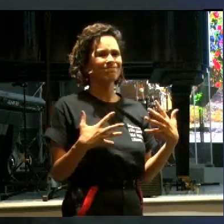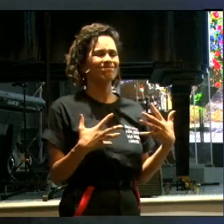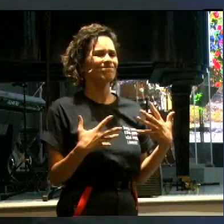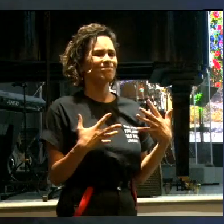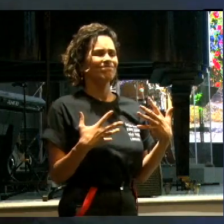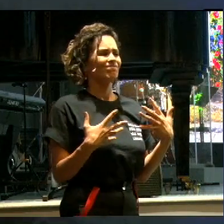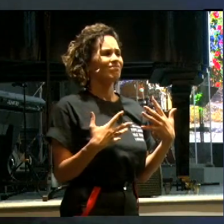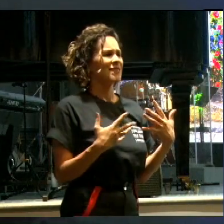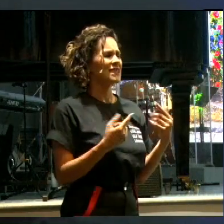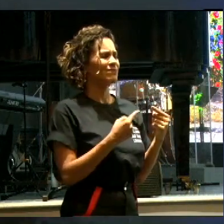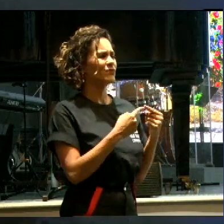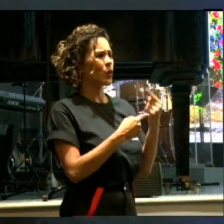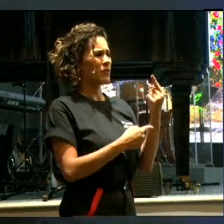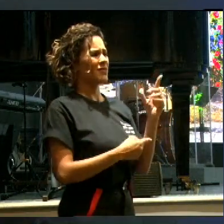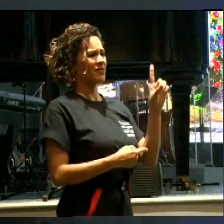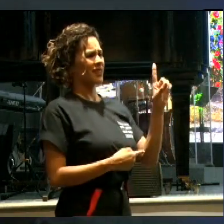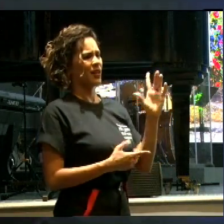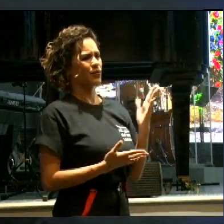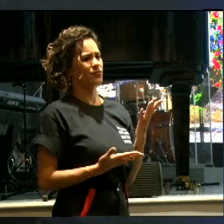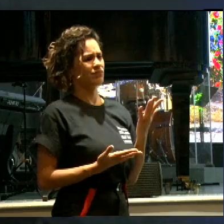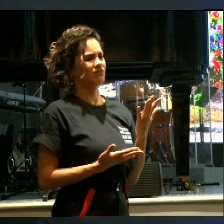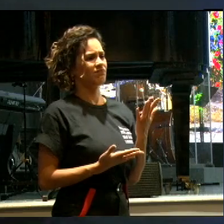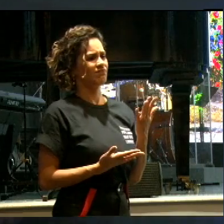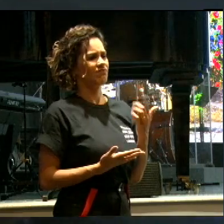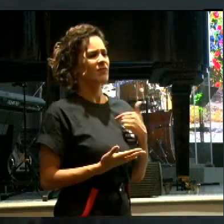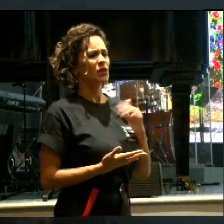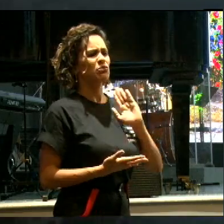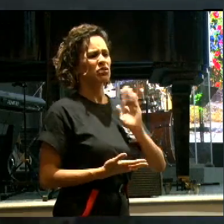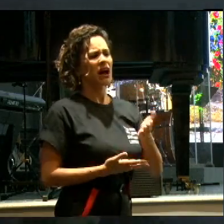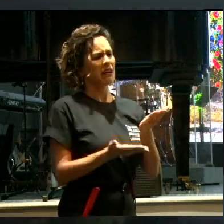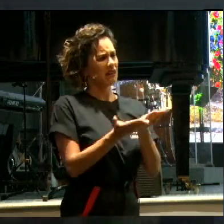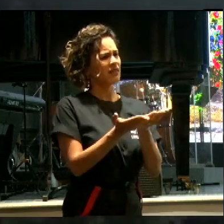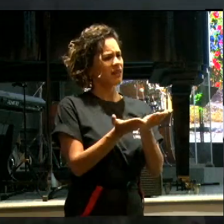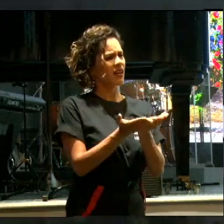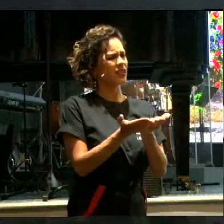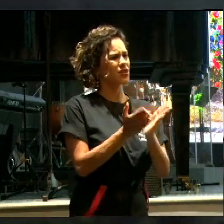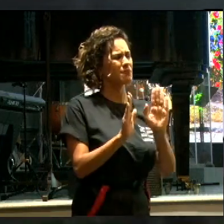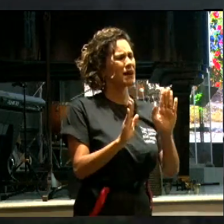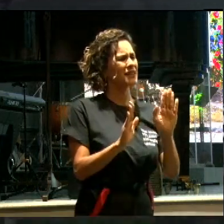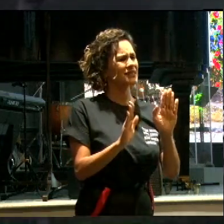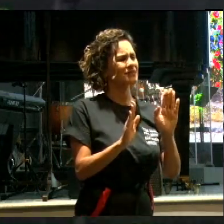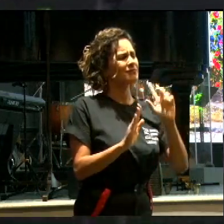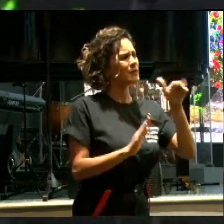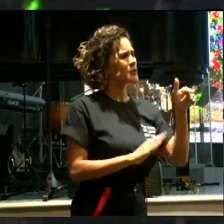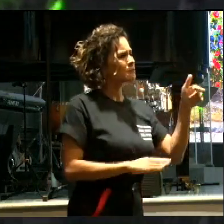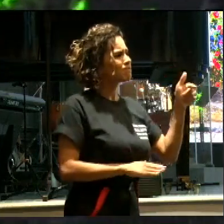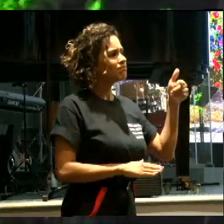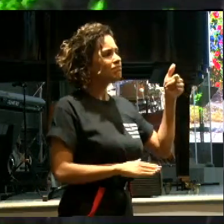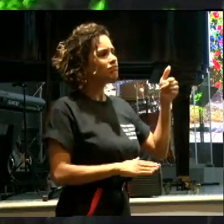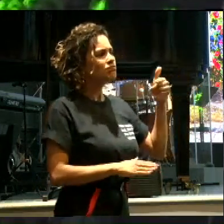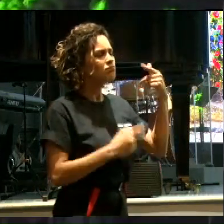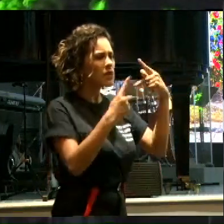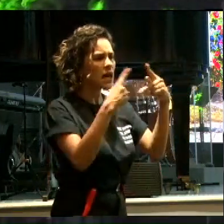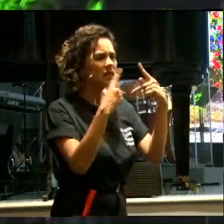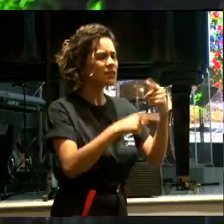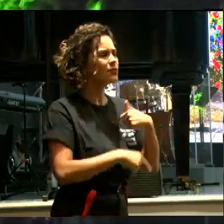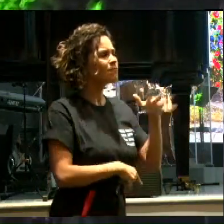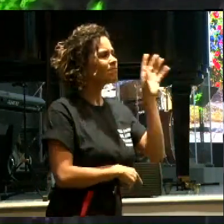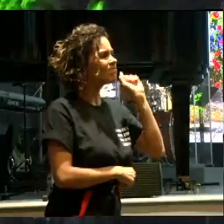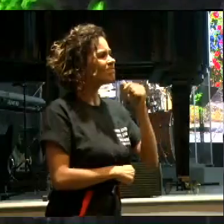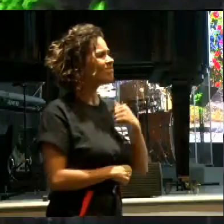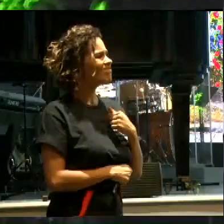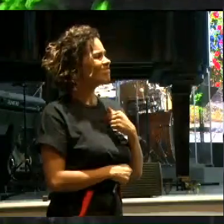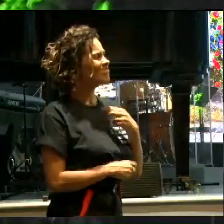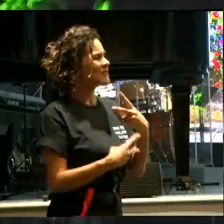com aquele Deus que nós pregávamos, não condizia com aquele Deus que a Bíblia diz que é. E